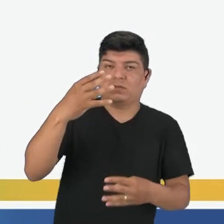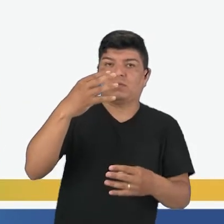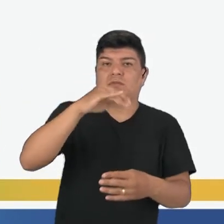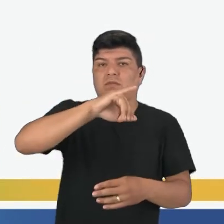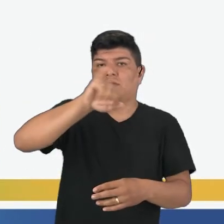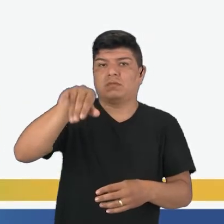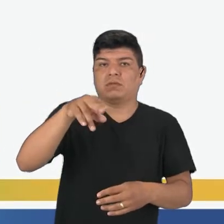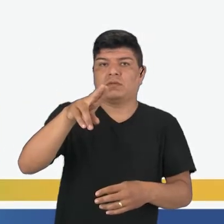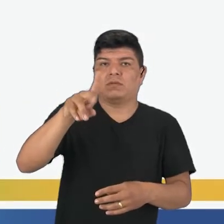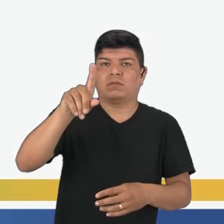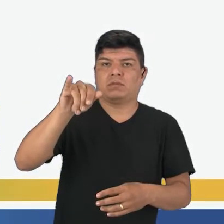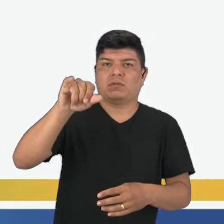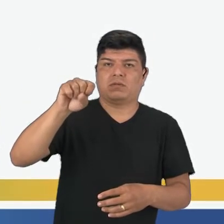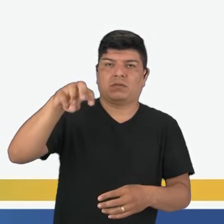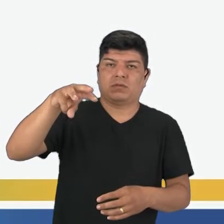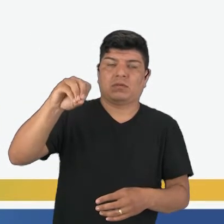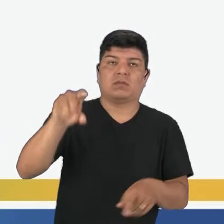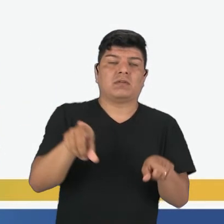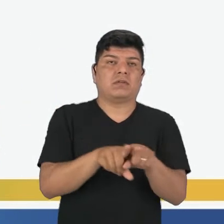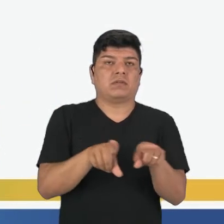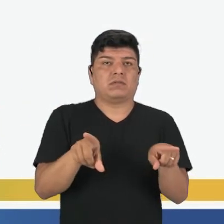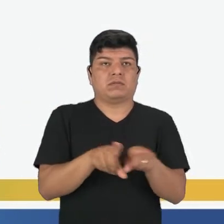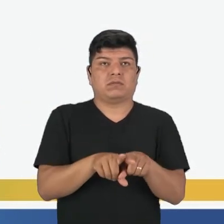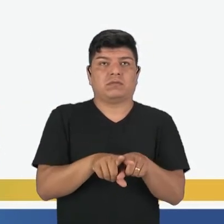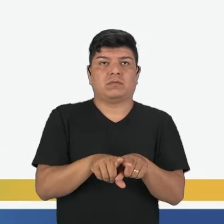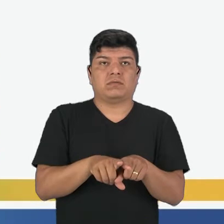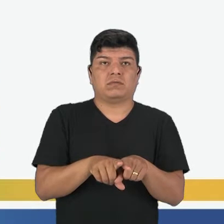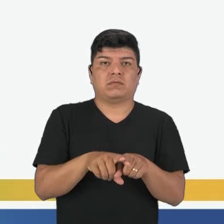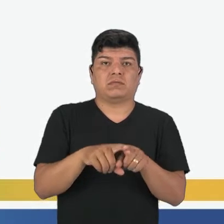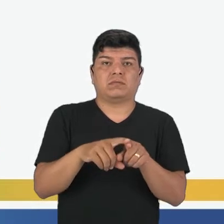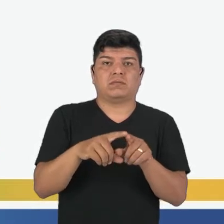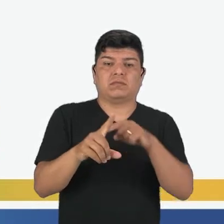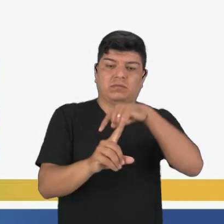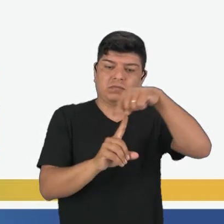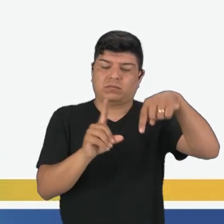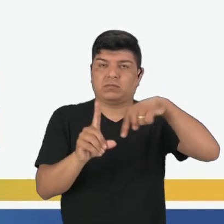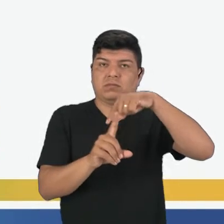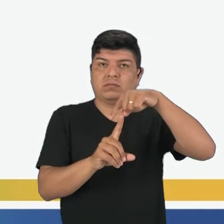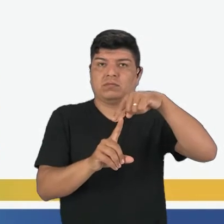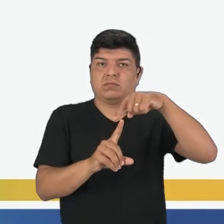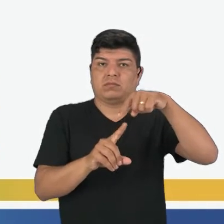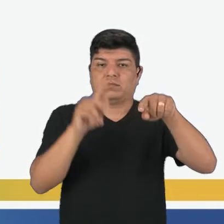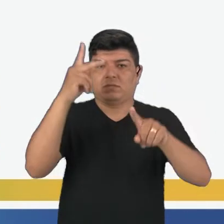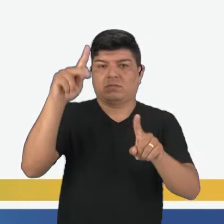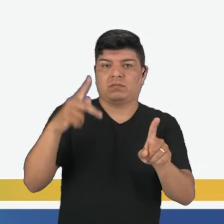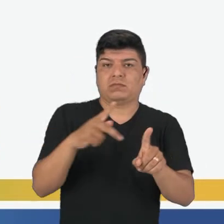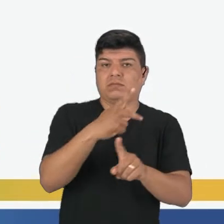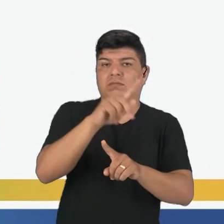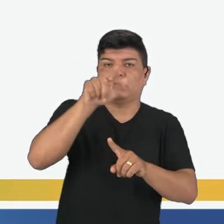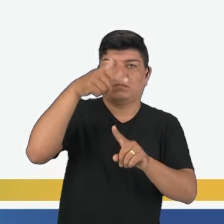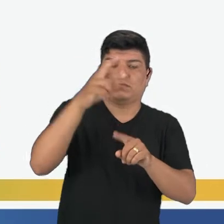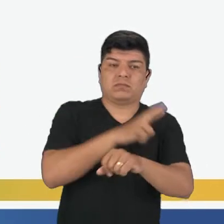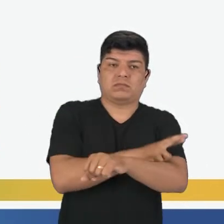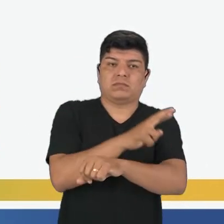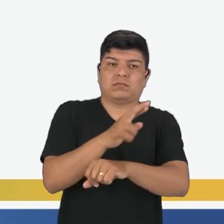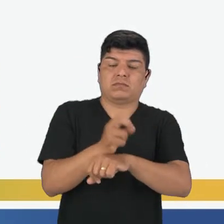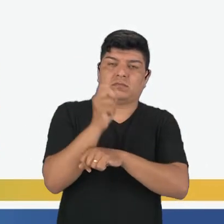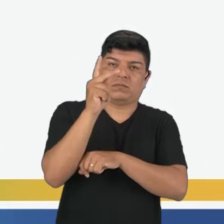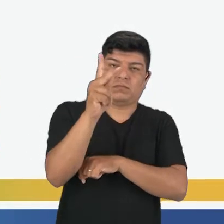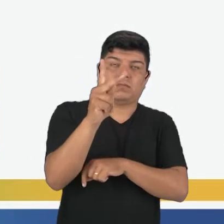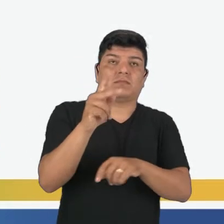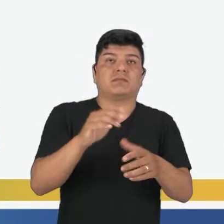judaísmo, ok? E também a feitura de santo na Umbanda e no Candomblé, ok?